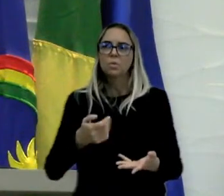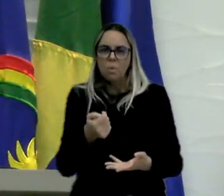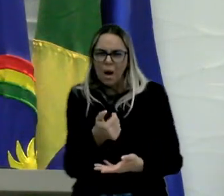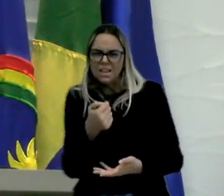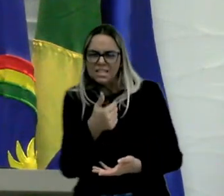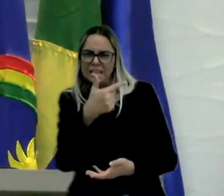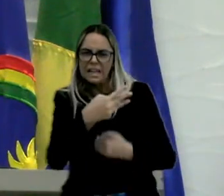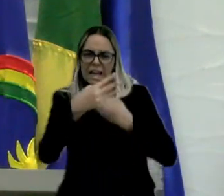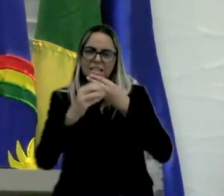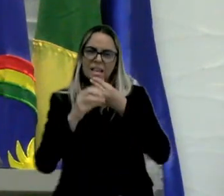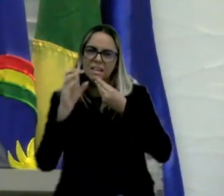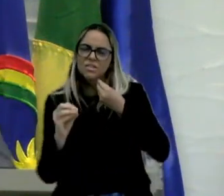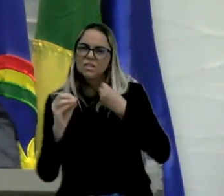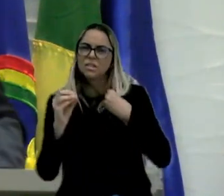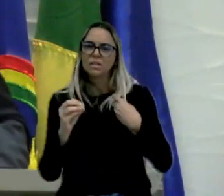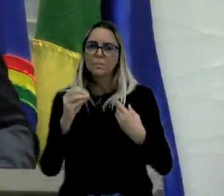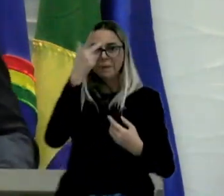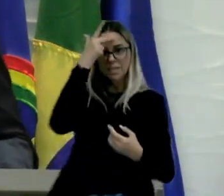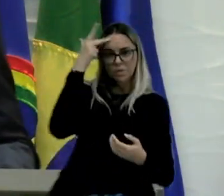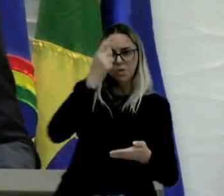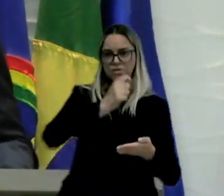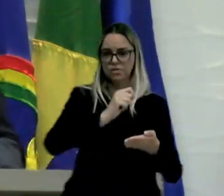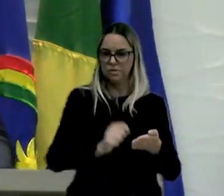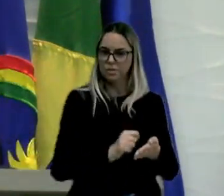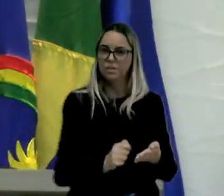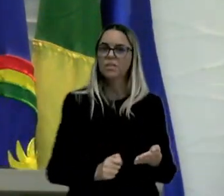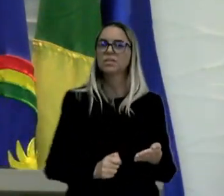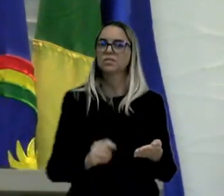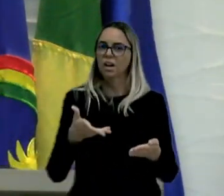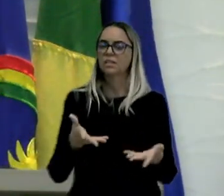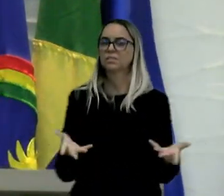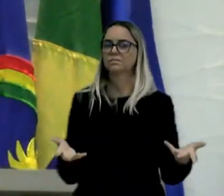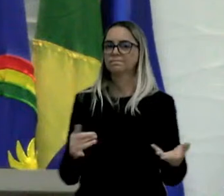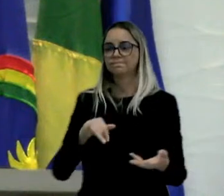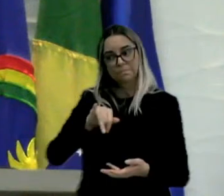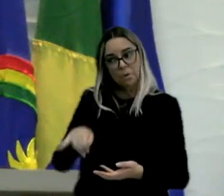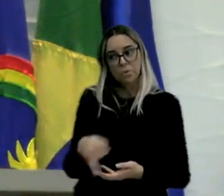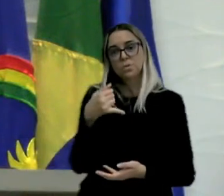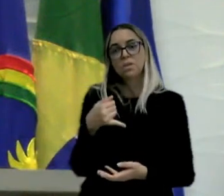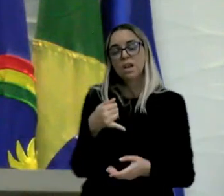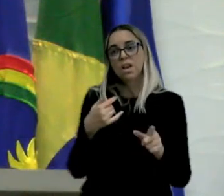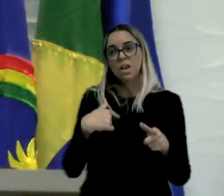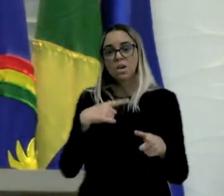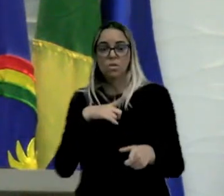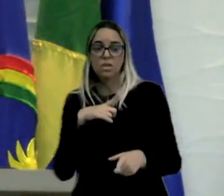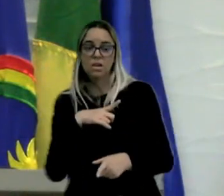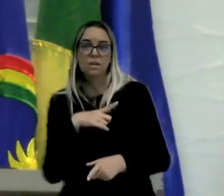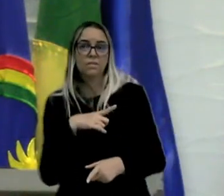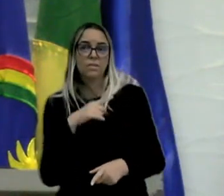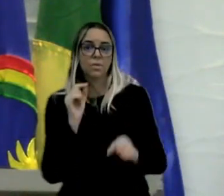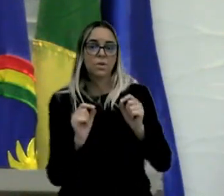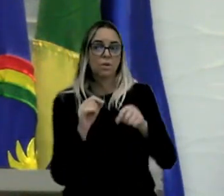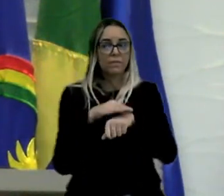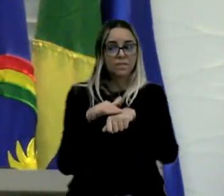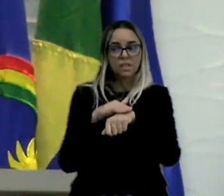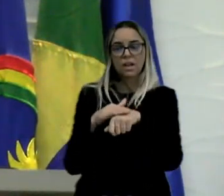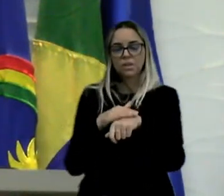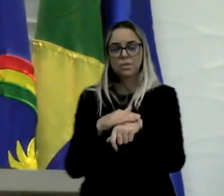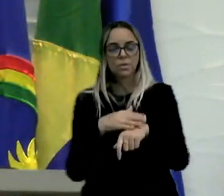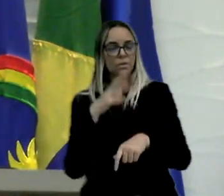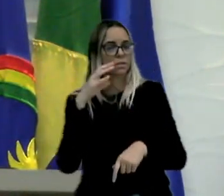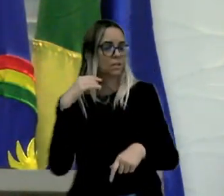300 assinaturas na oportunidade tive conversei com o Dr